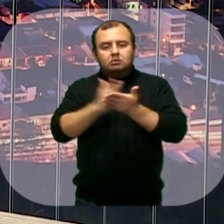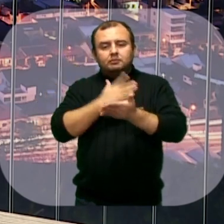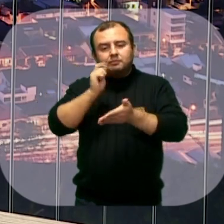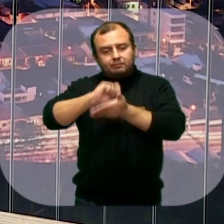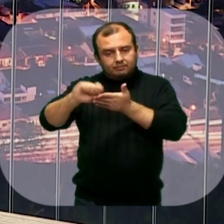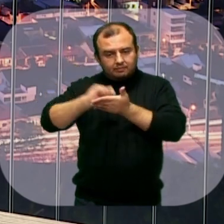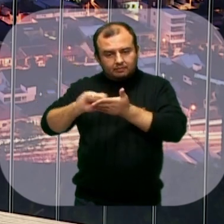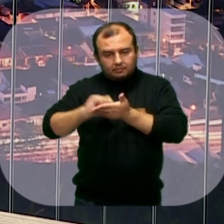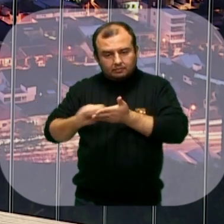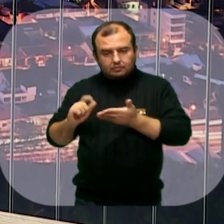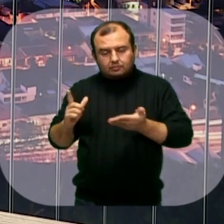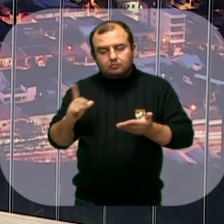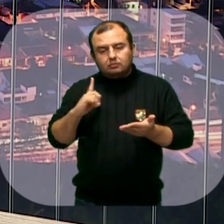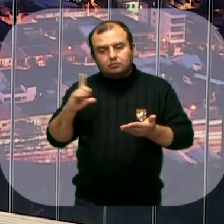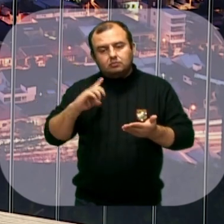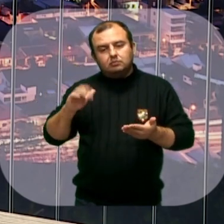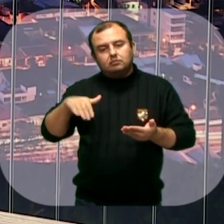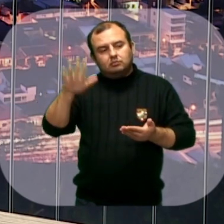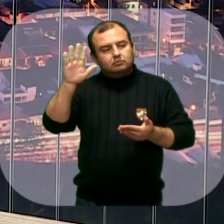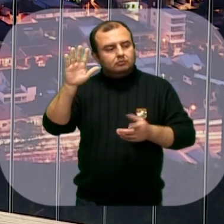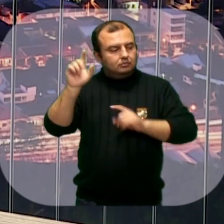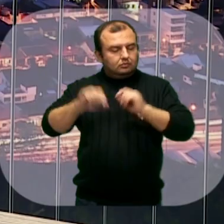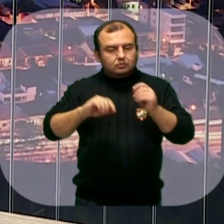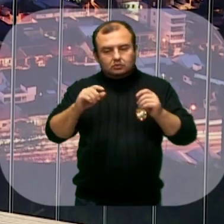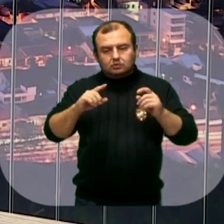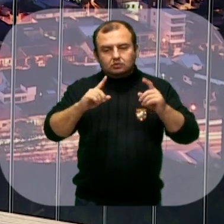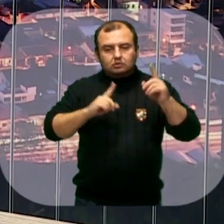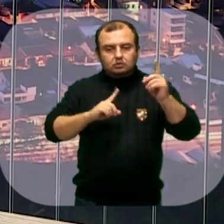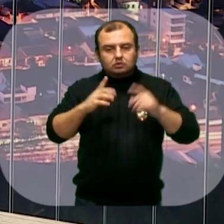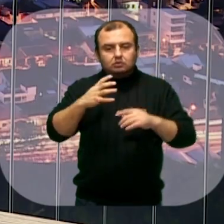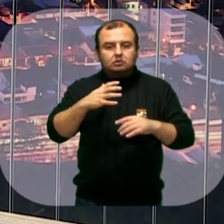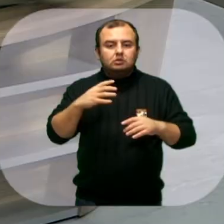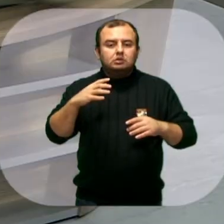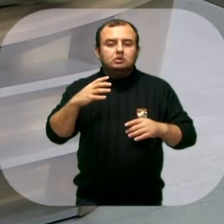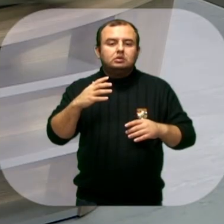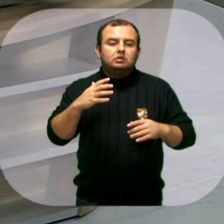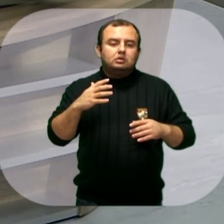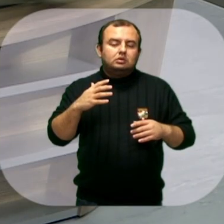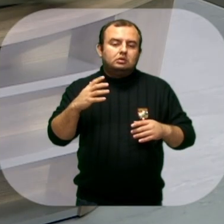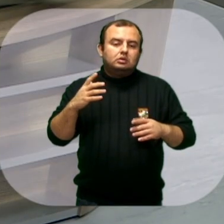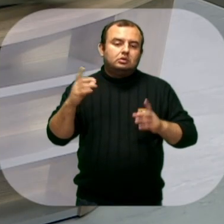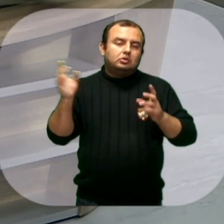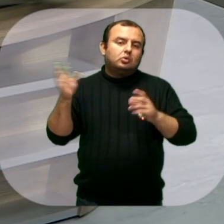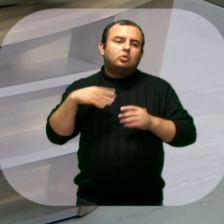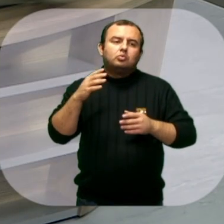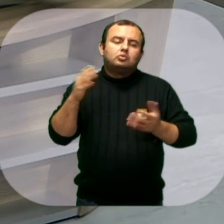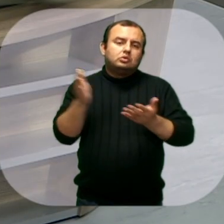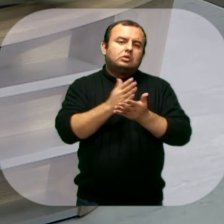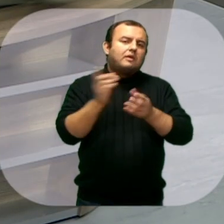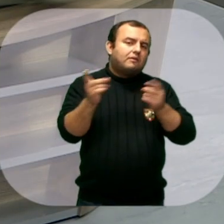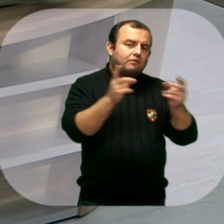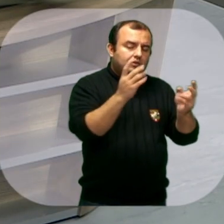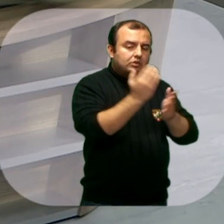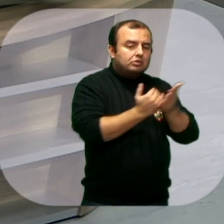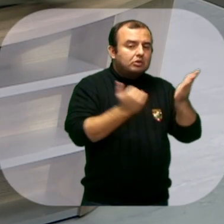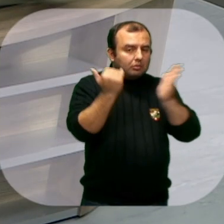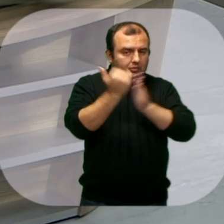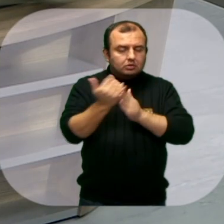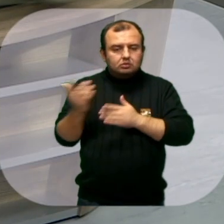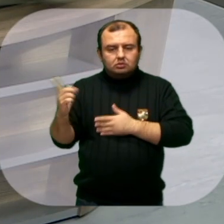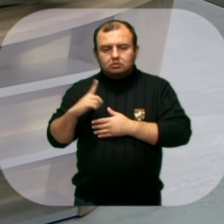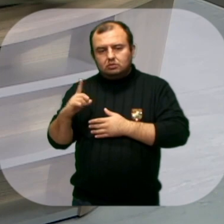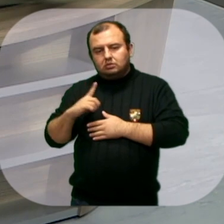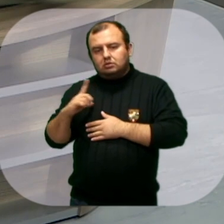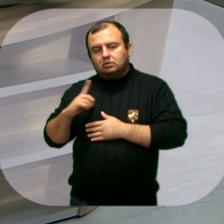que têm mais expressão, mais apelo comercial que outros, mas também temos